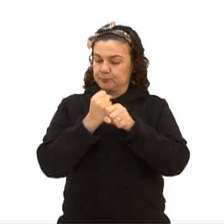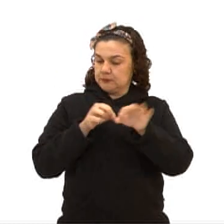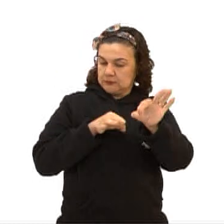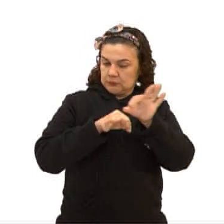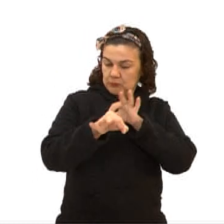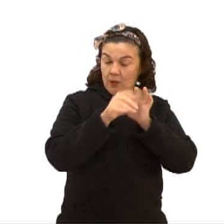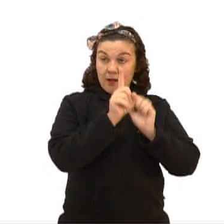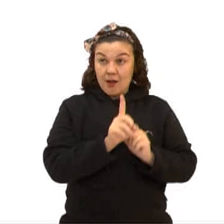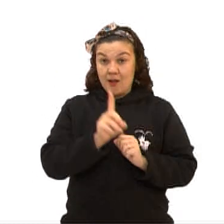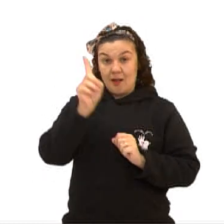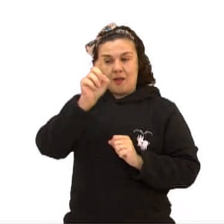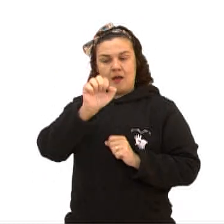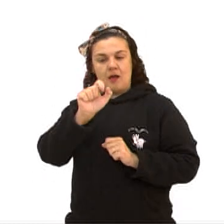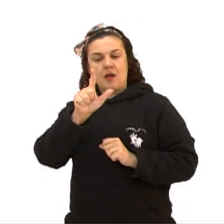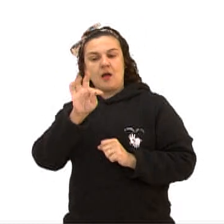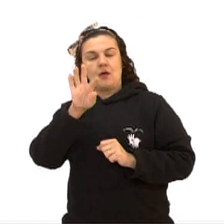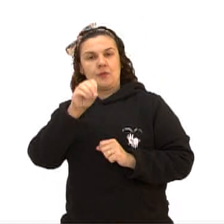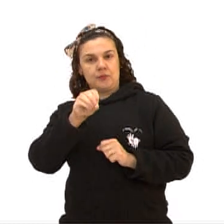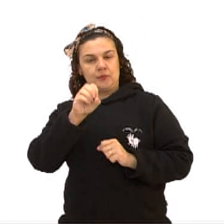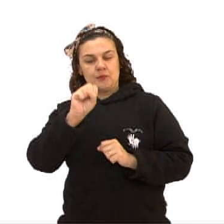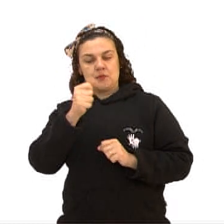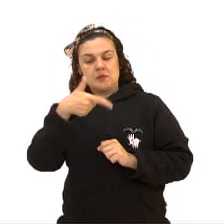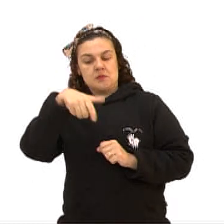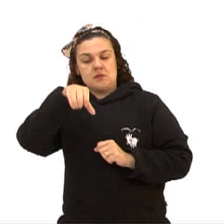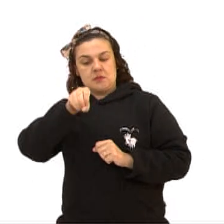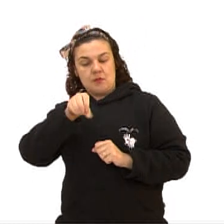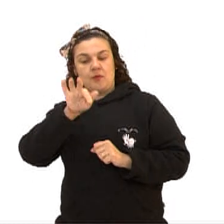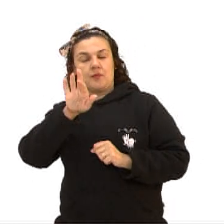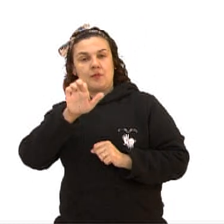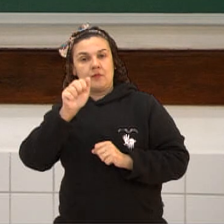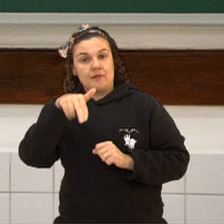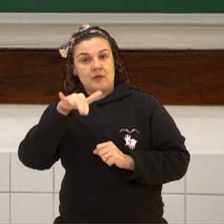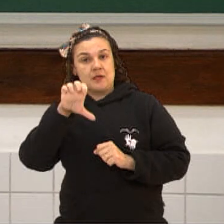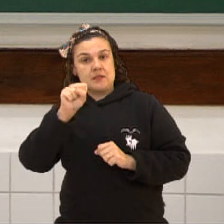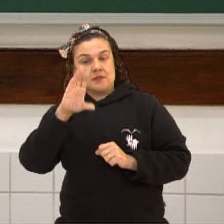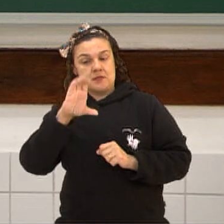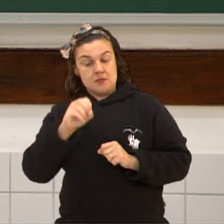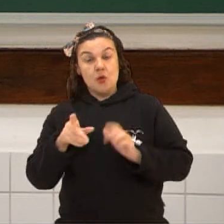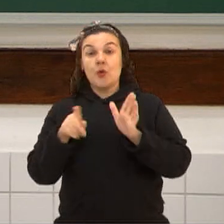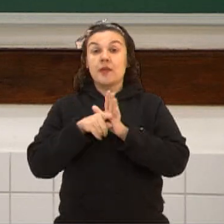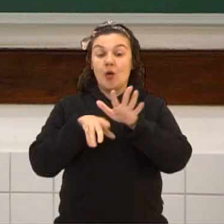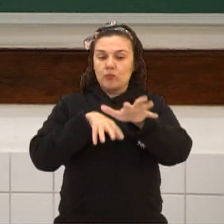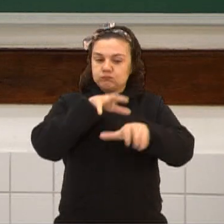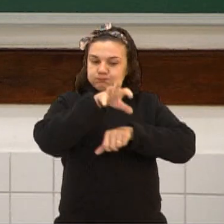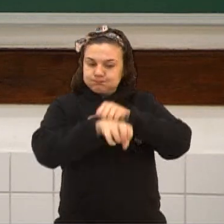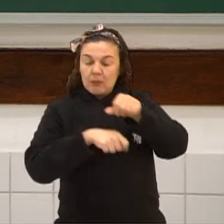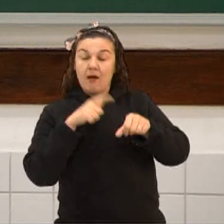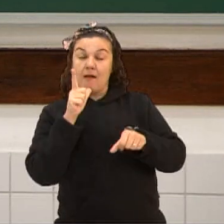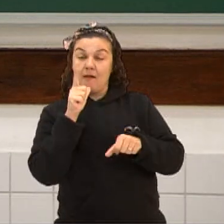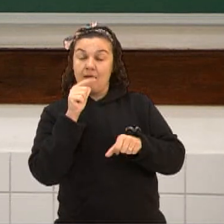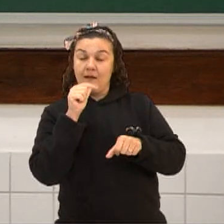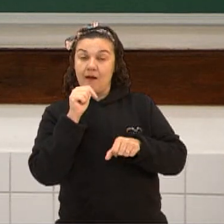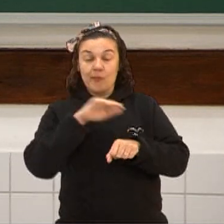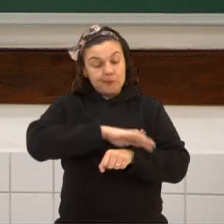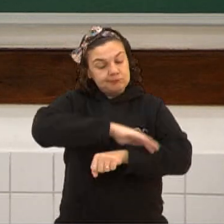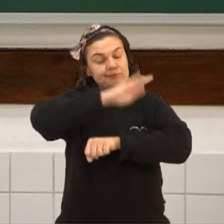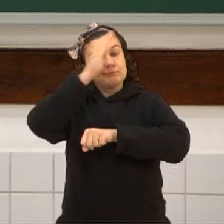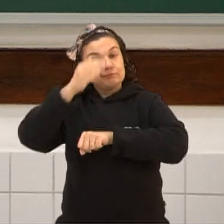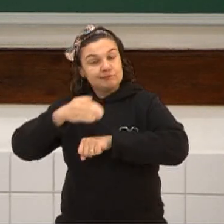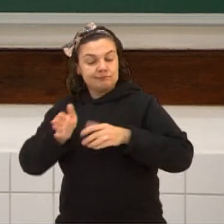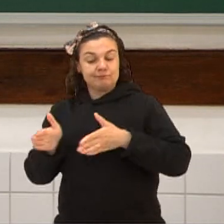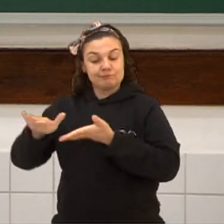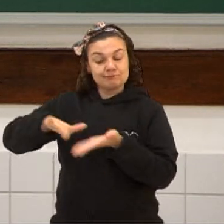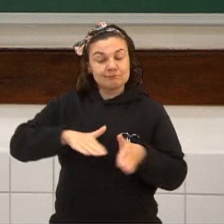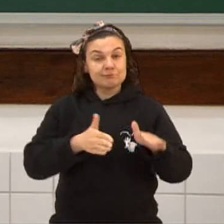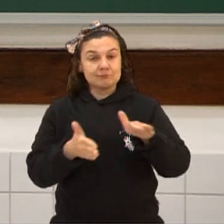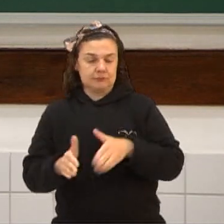do Alto São Francisco, que receberia a água da Serra do Mar, entre 1904 e 1908. Essa obra